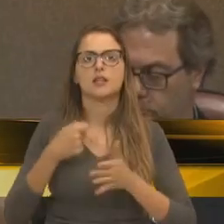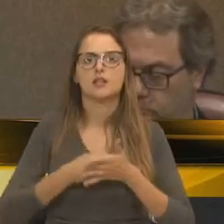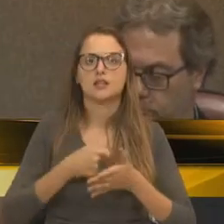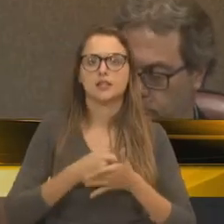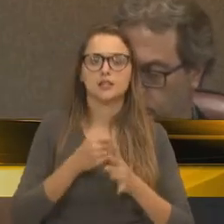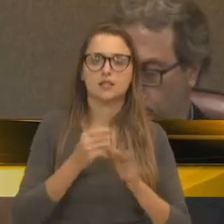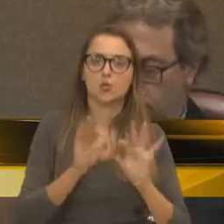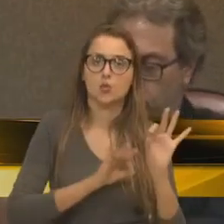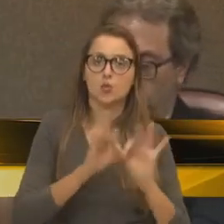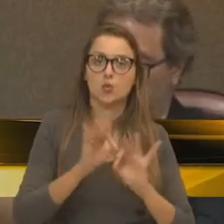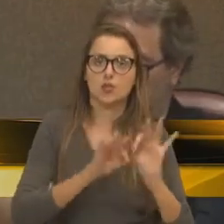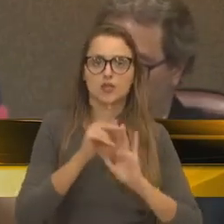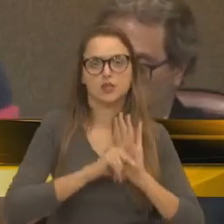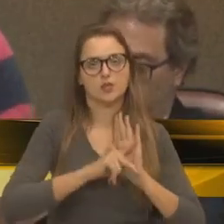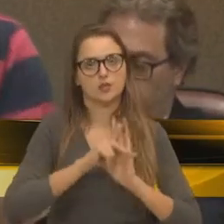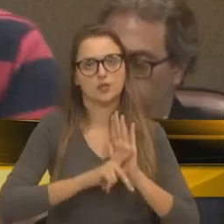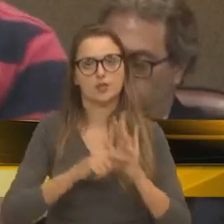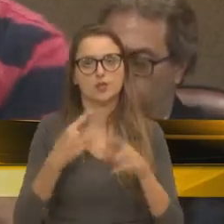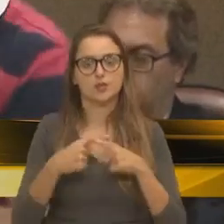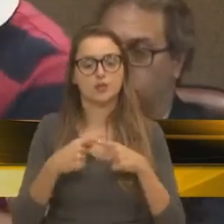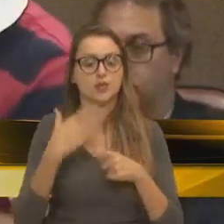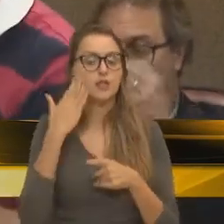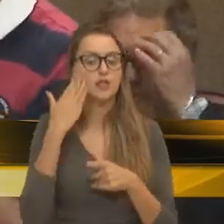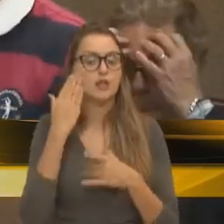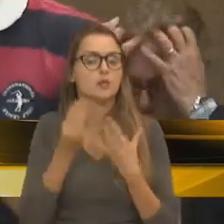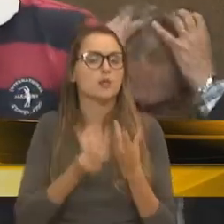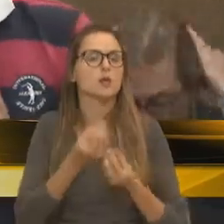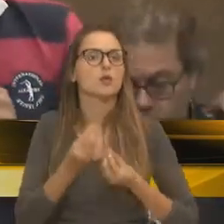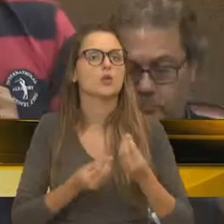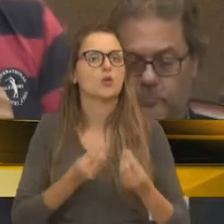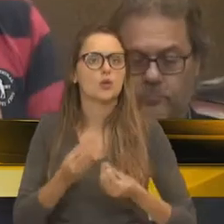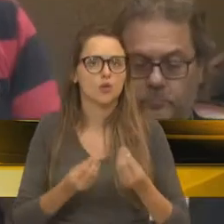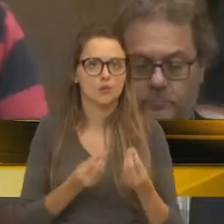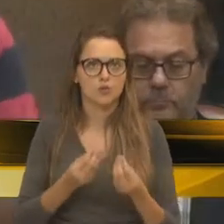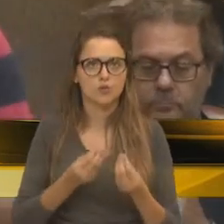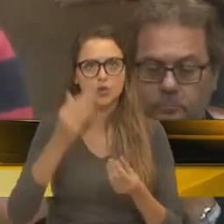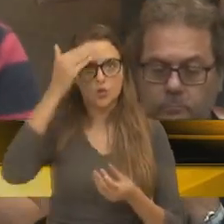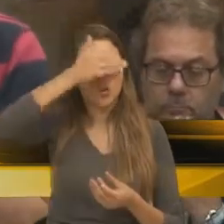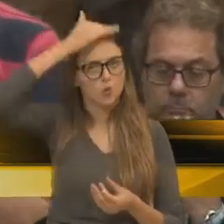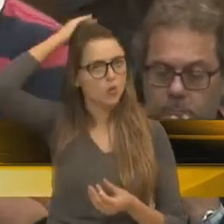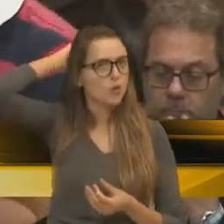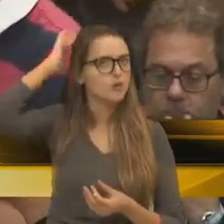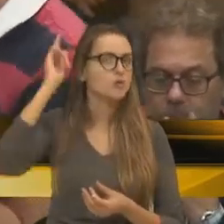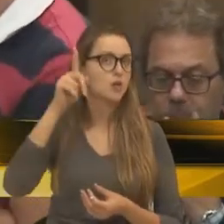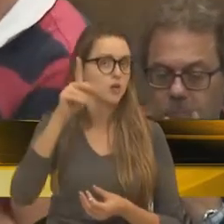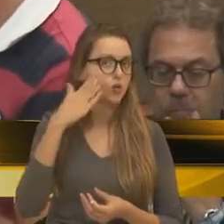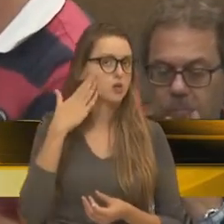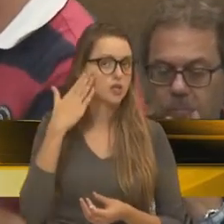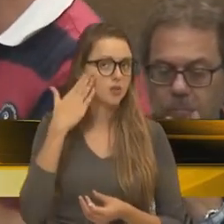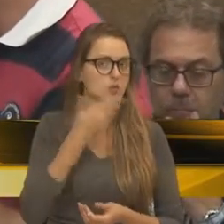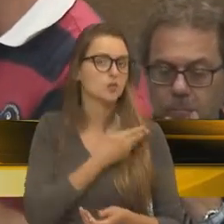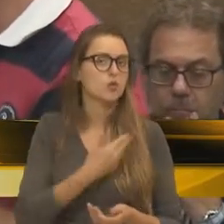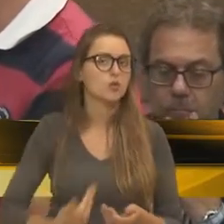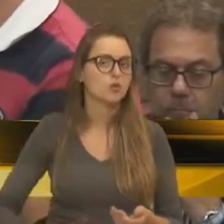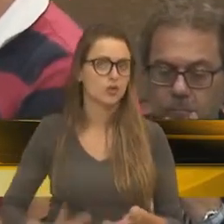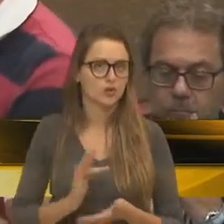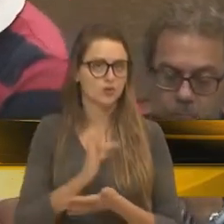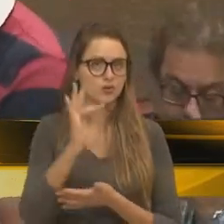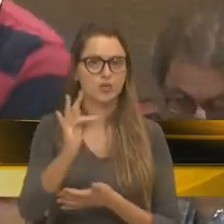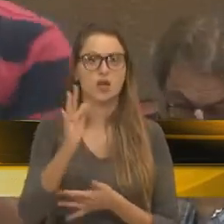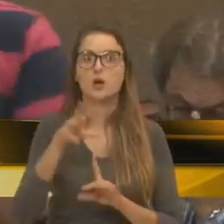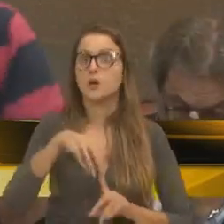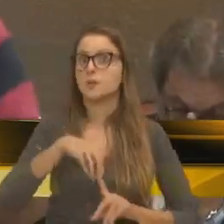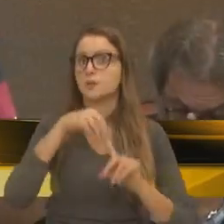projeto que nós sabemos como são as exigências esse prefeito alceu barbosa velho do governo federal principalmente no que tange